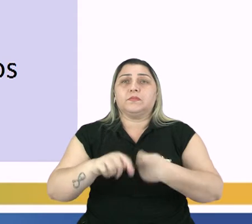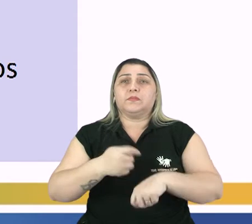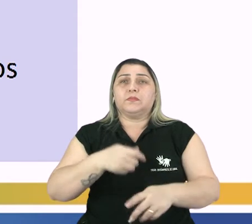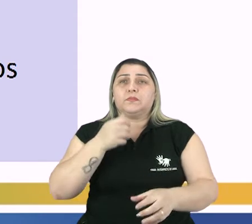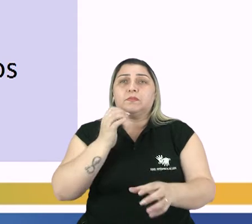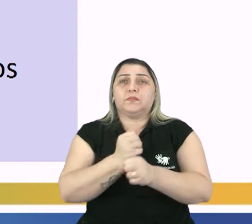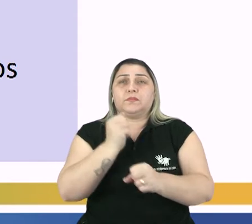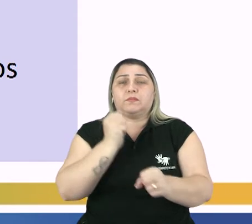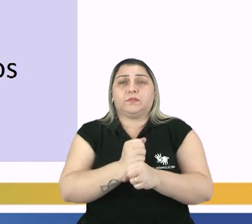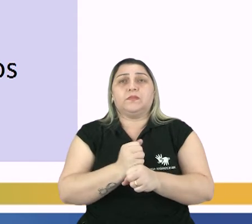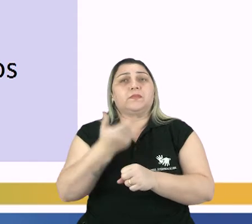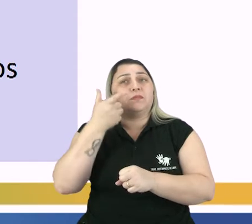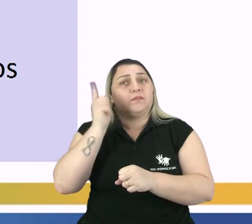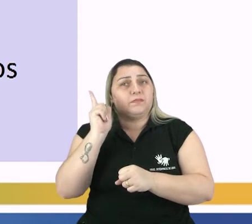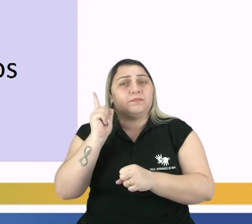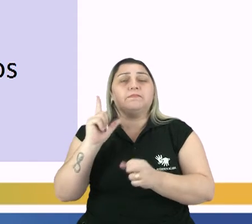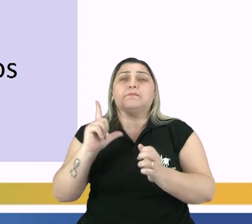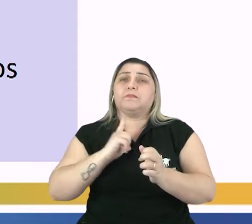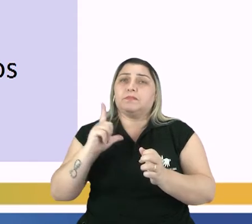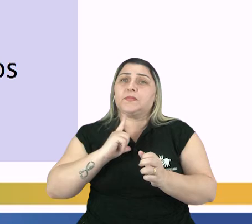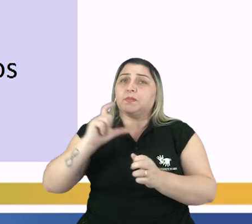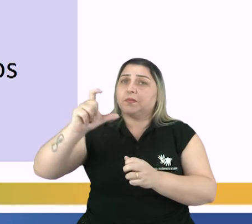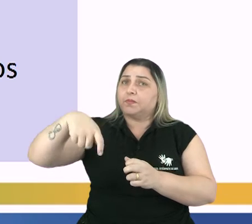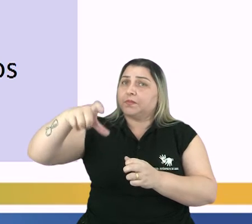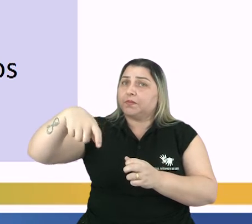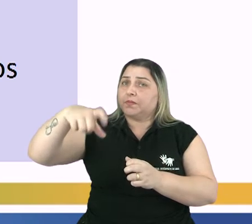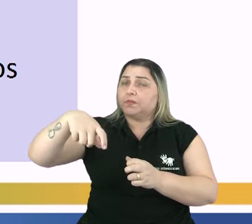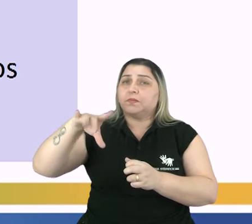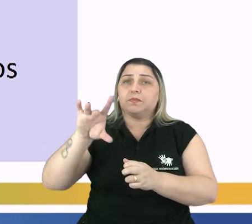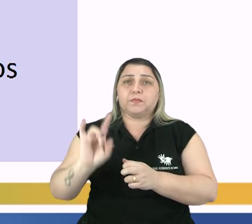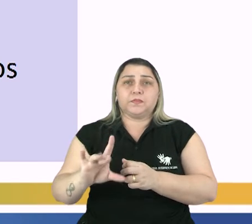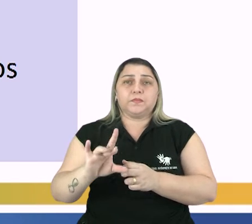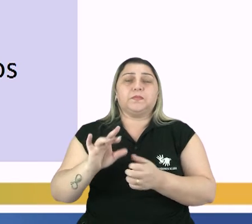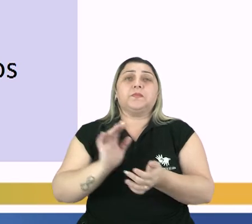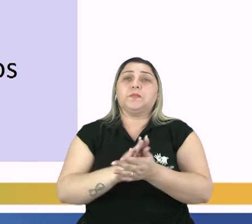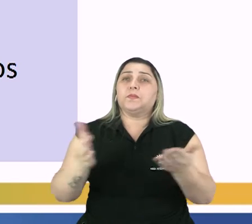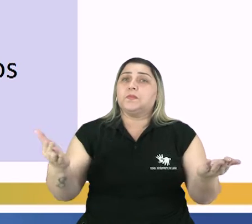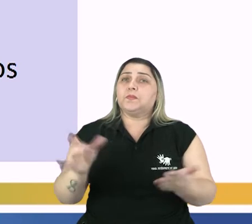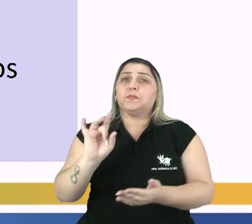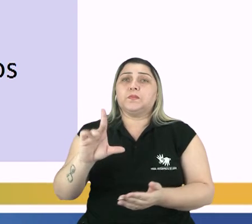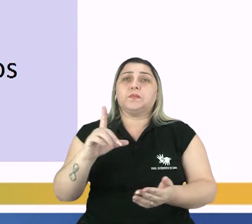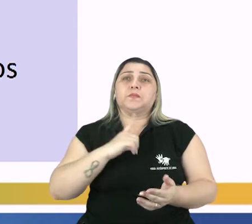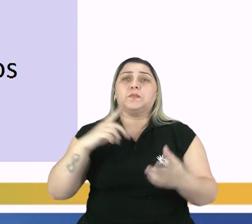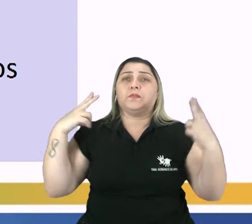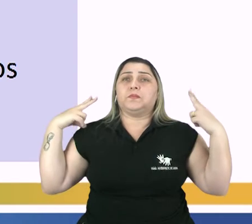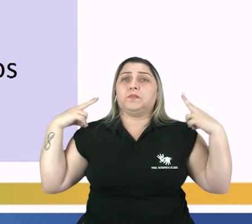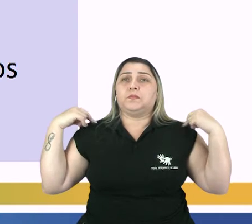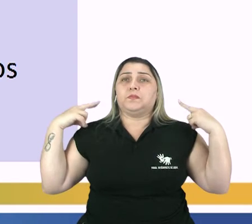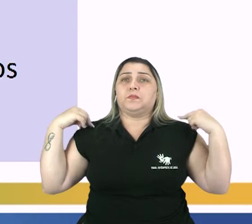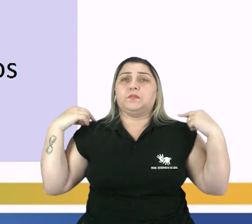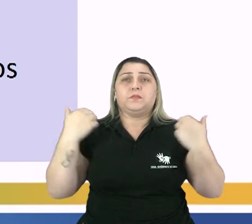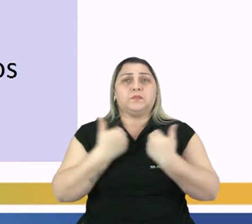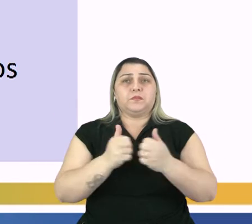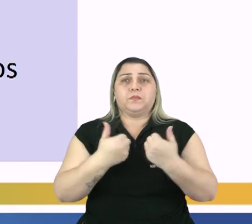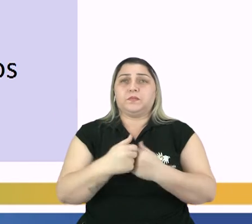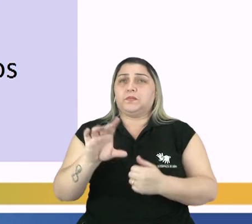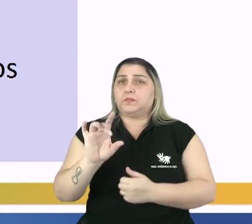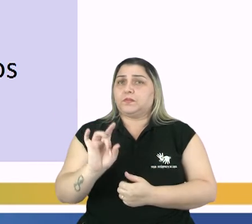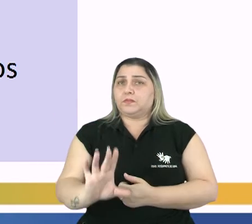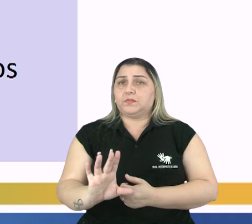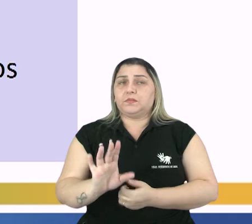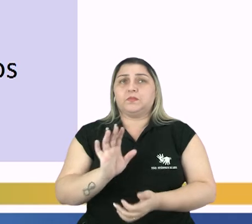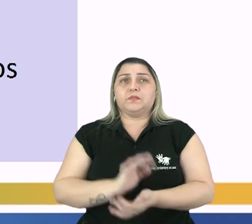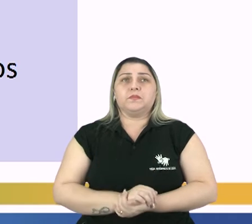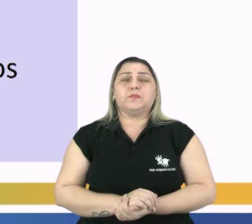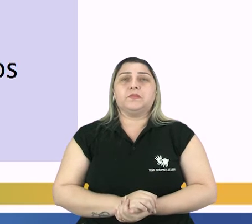tinha que ter um motorista e cobrador de ônibus. Eles lançaram o cartão, a princípio, né? Já para tirar o cobrador, porque com cartãozinho você não precisa do cobrador